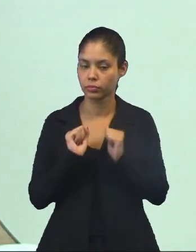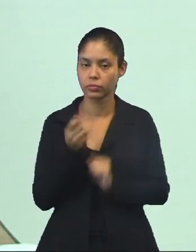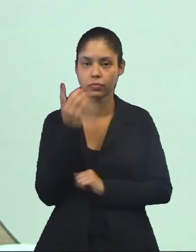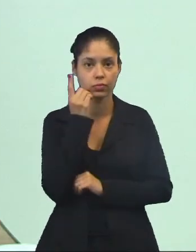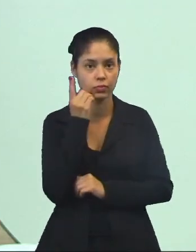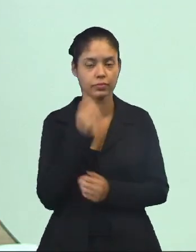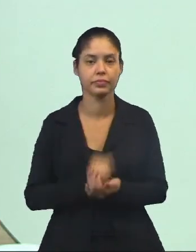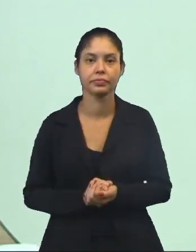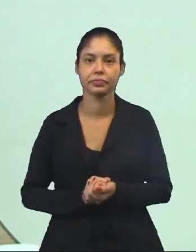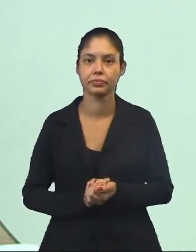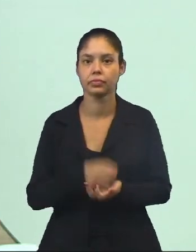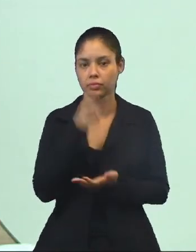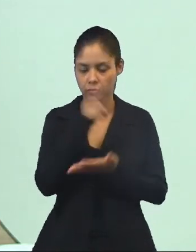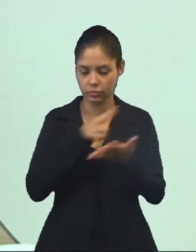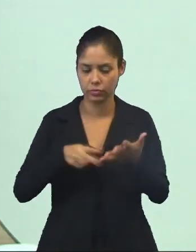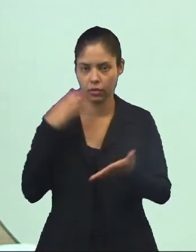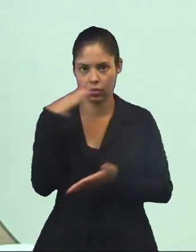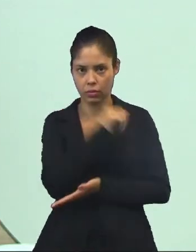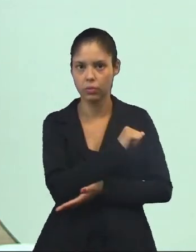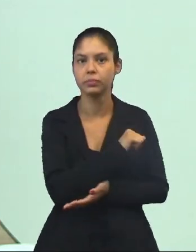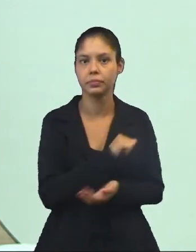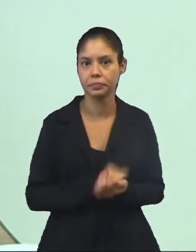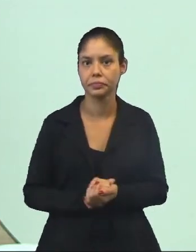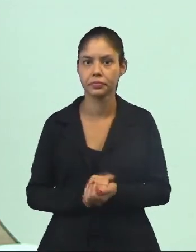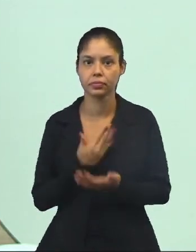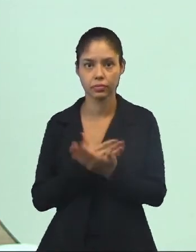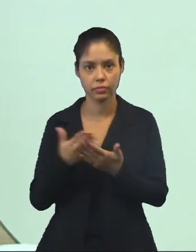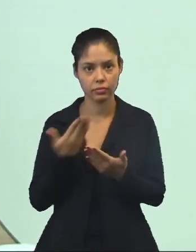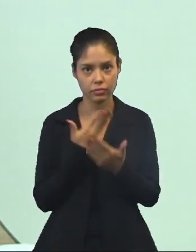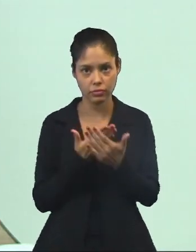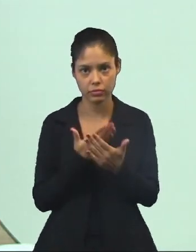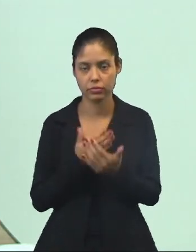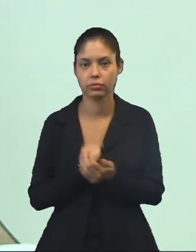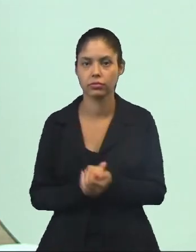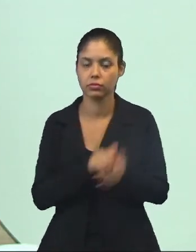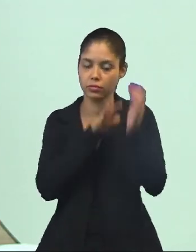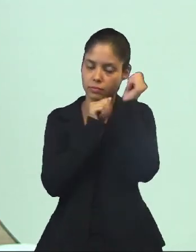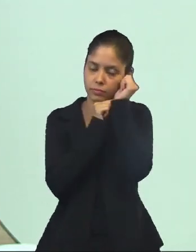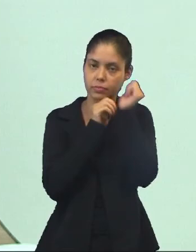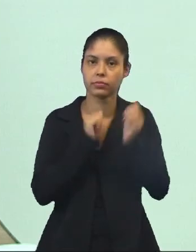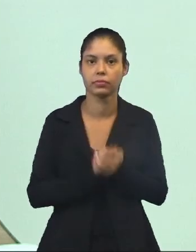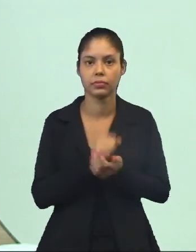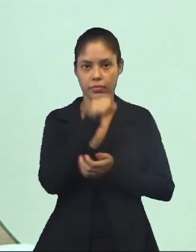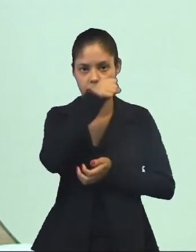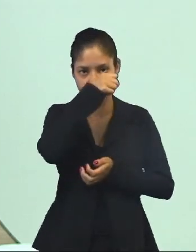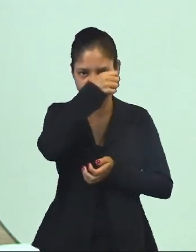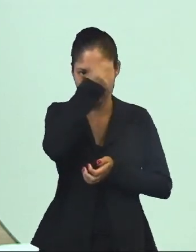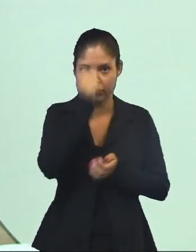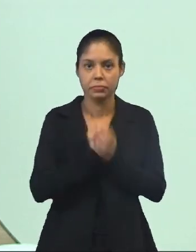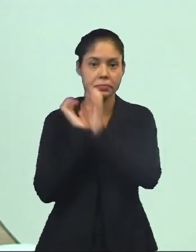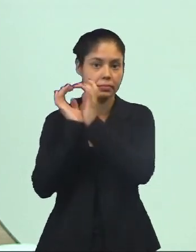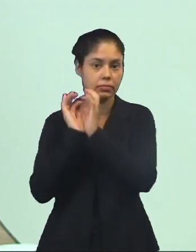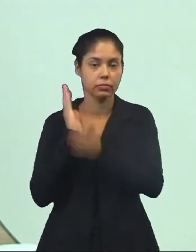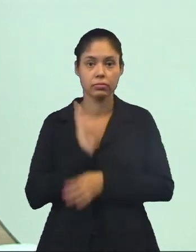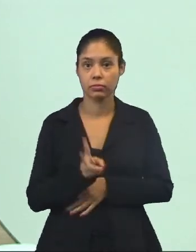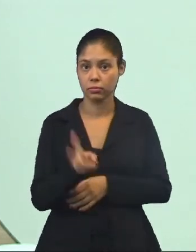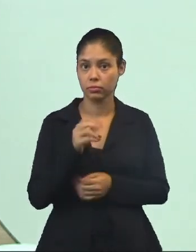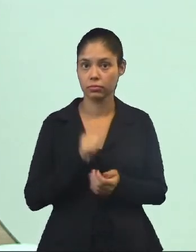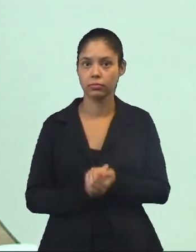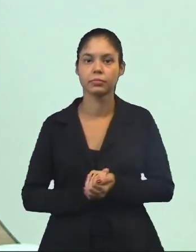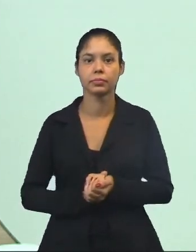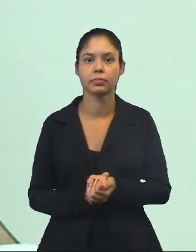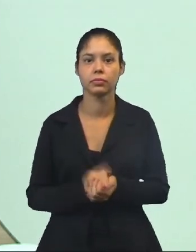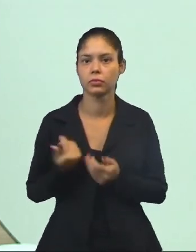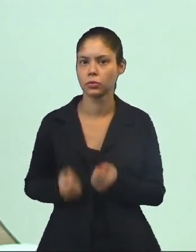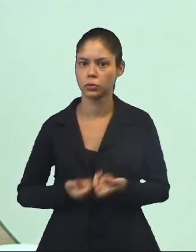cotidiano, tá? Lendo, correndo, andando, como eu falei no início da aula. E também dormindo. Afinal, nosso cérebro continua funcionando e